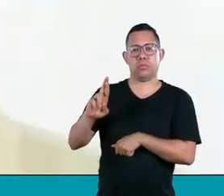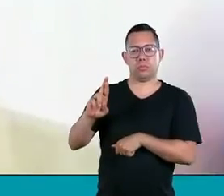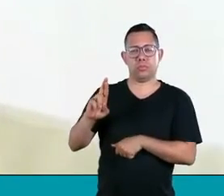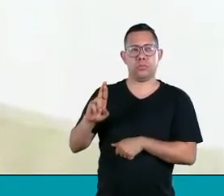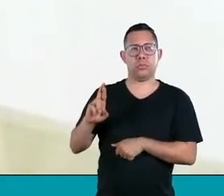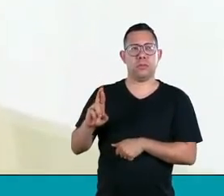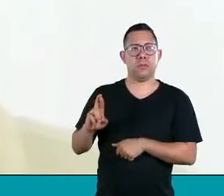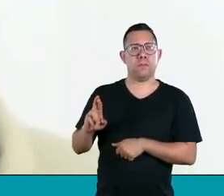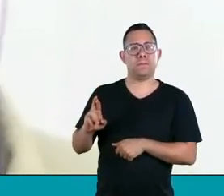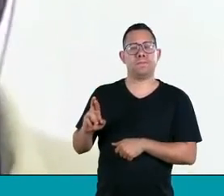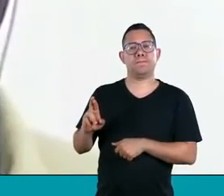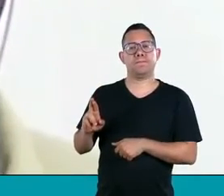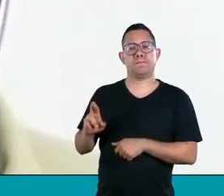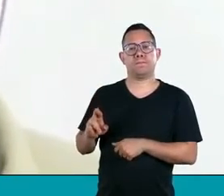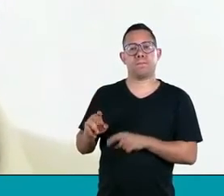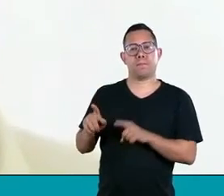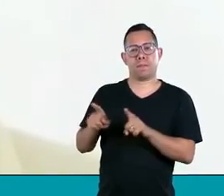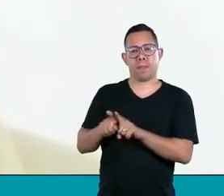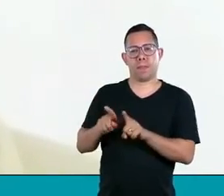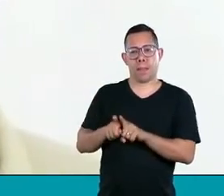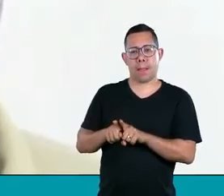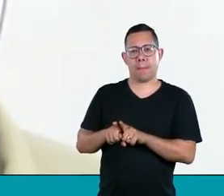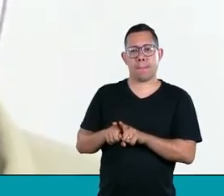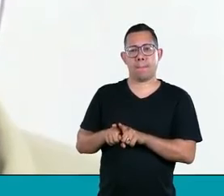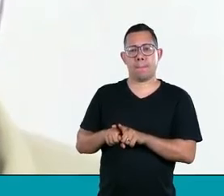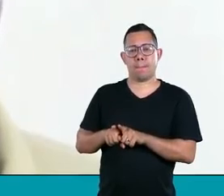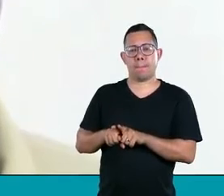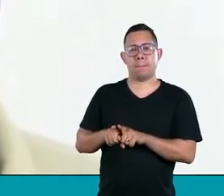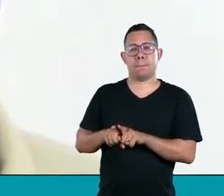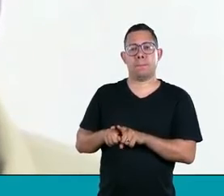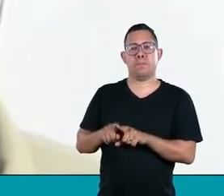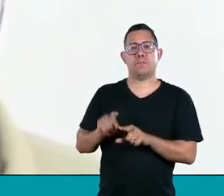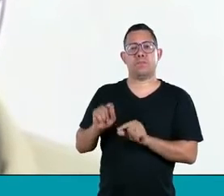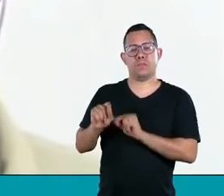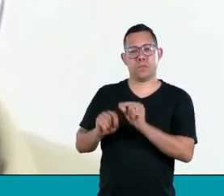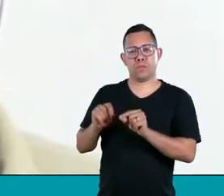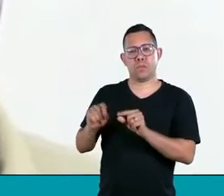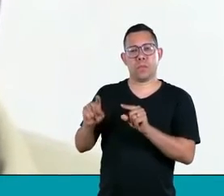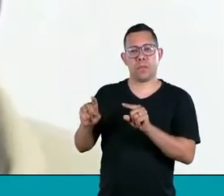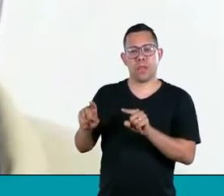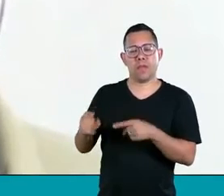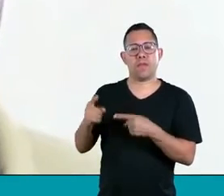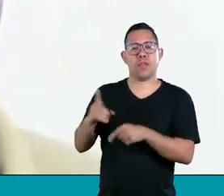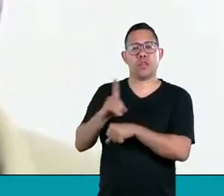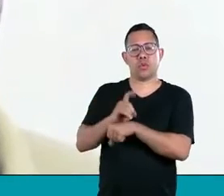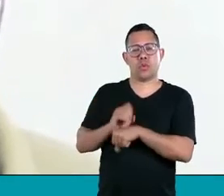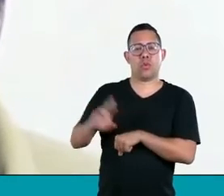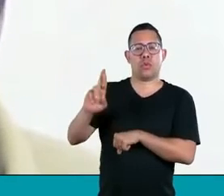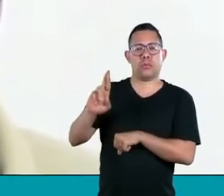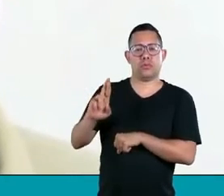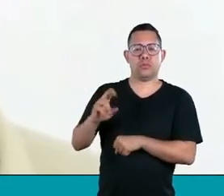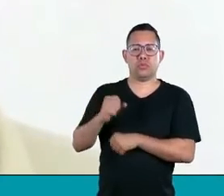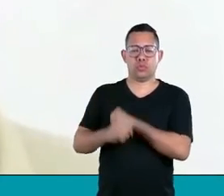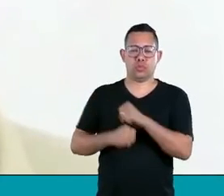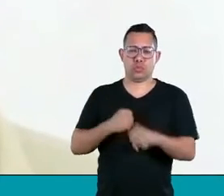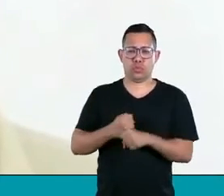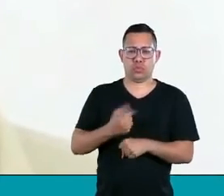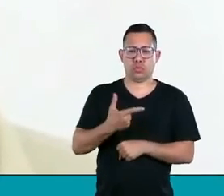e que na verdade, ao final da defesa desse doutorado, no ano de